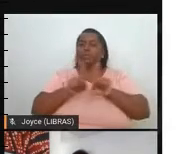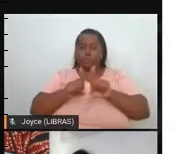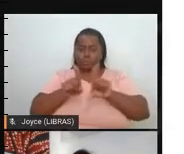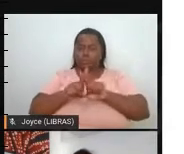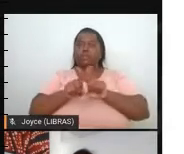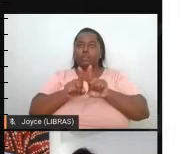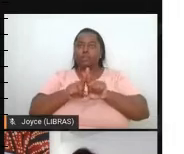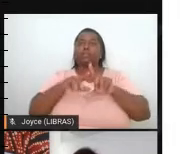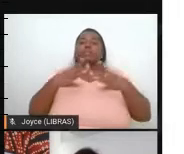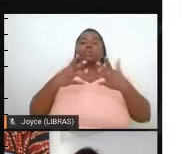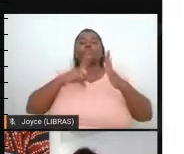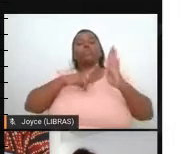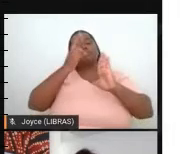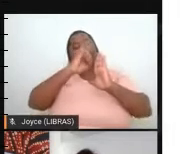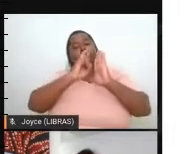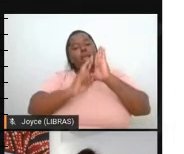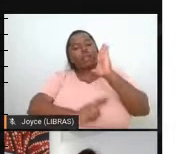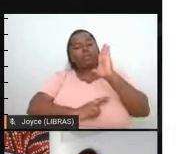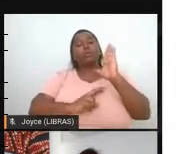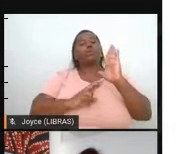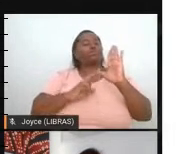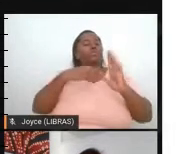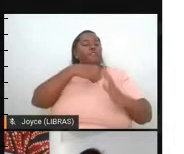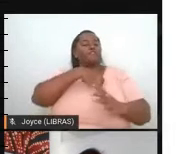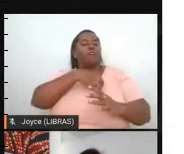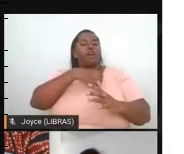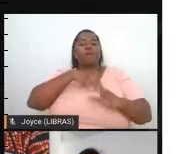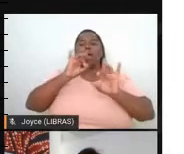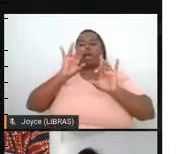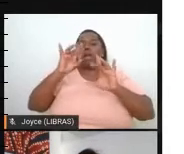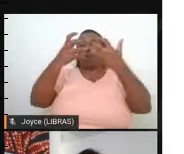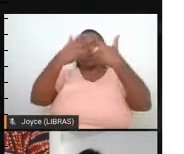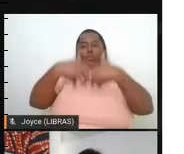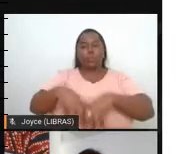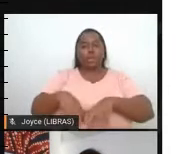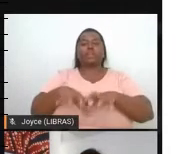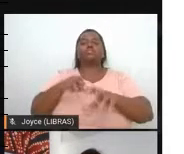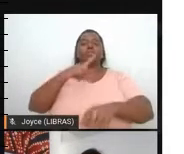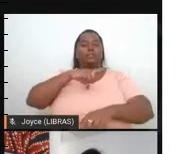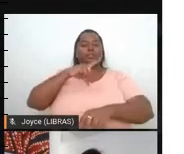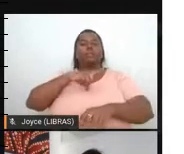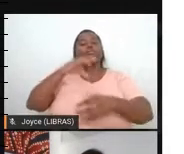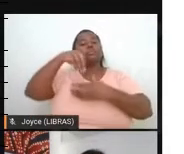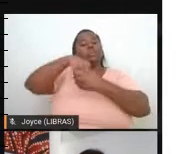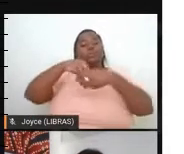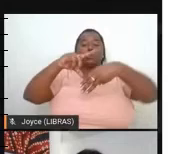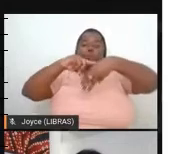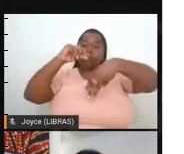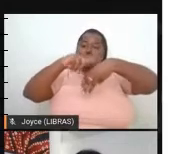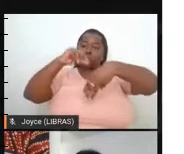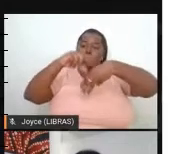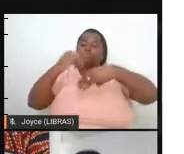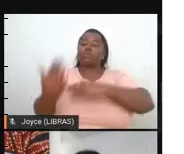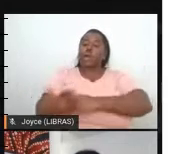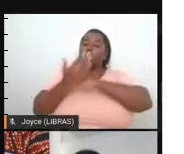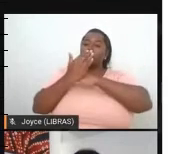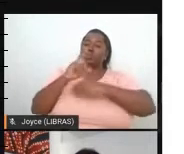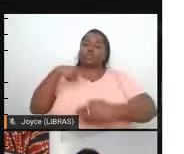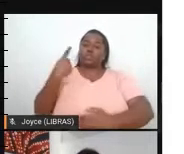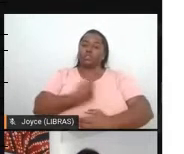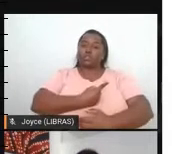são relatórios que são gerados de forma automática, né, pelo Moodle e que nos ajudam